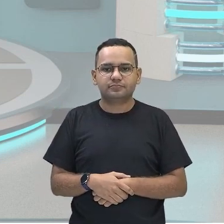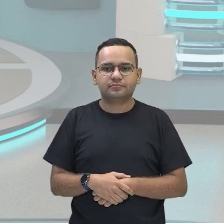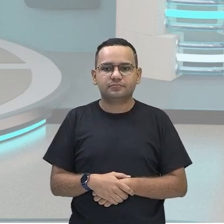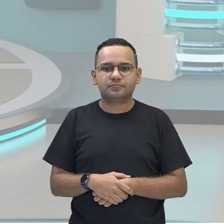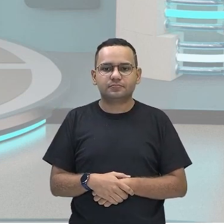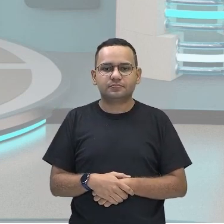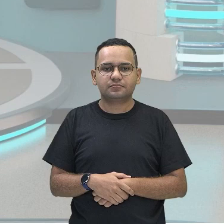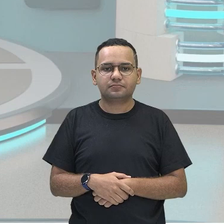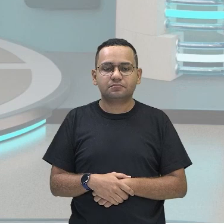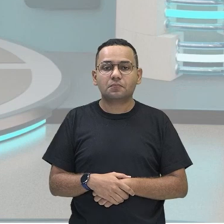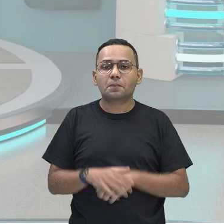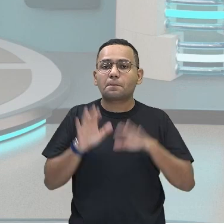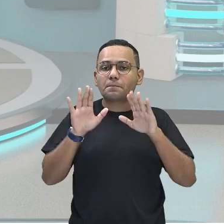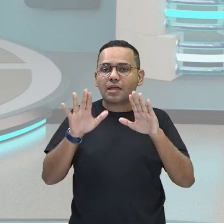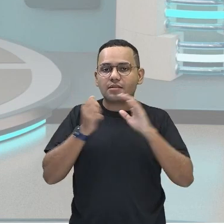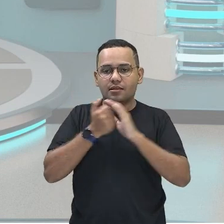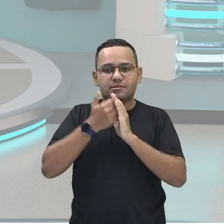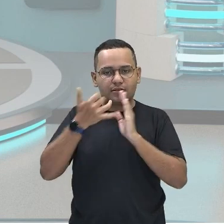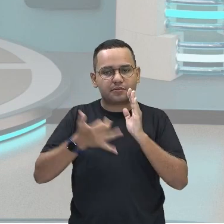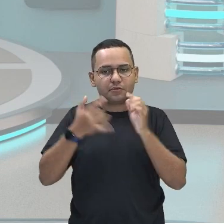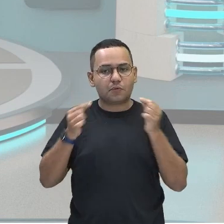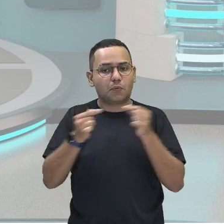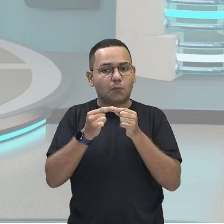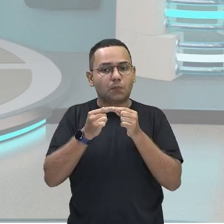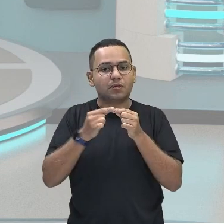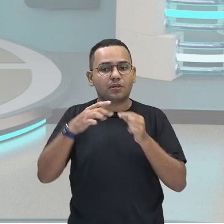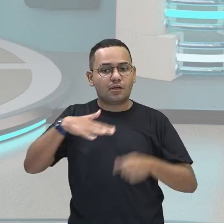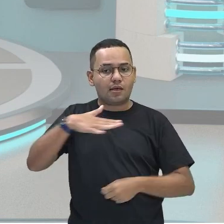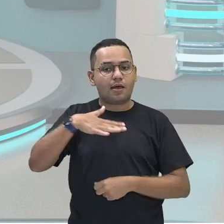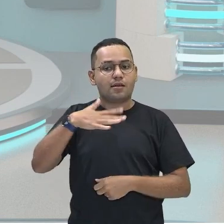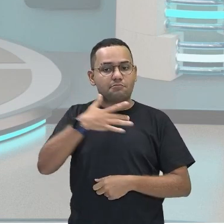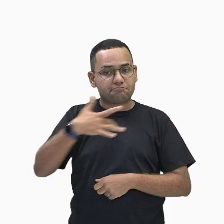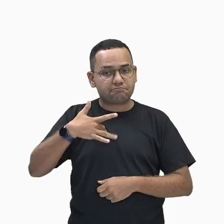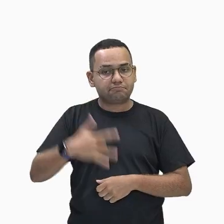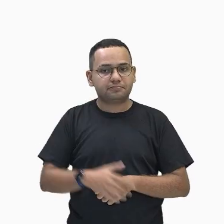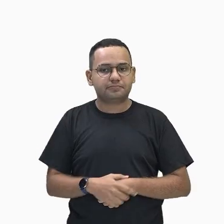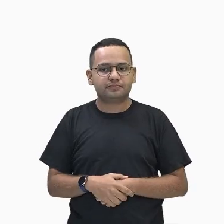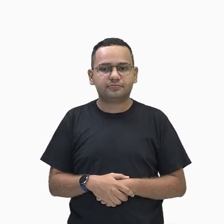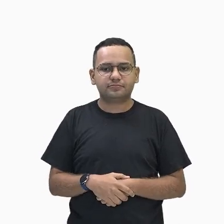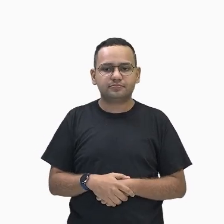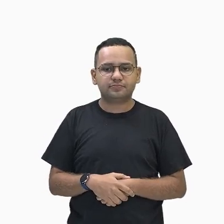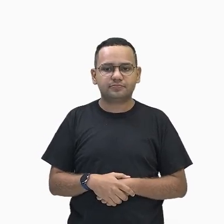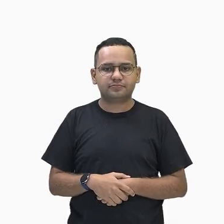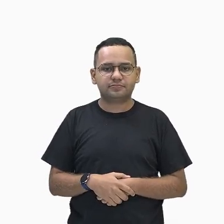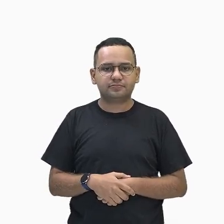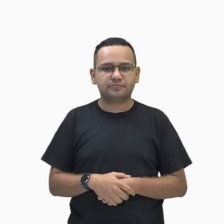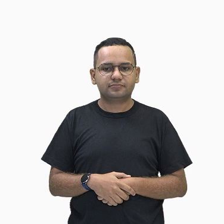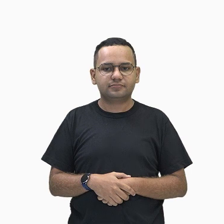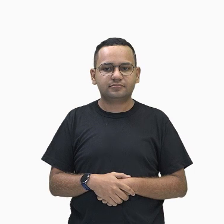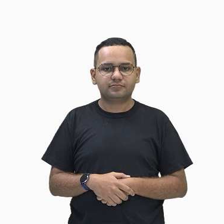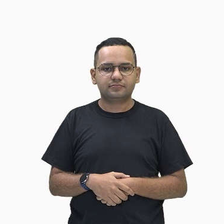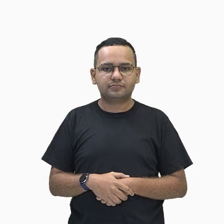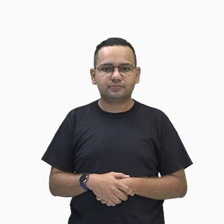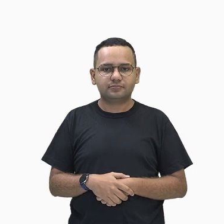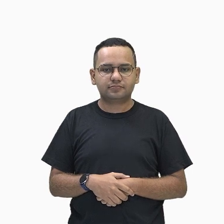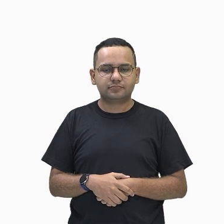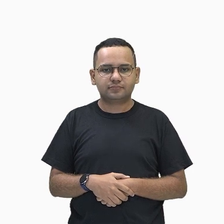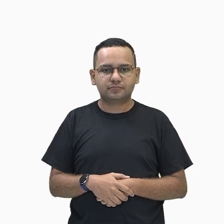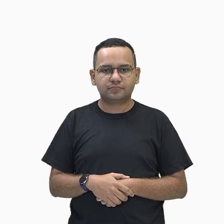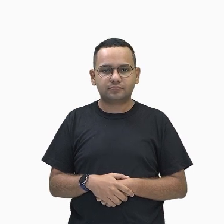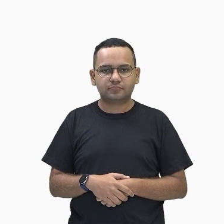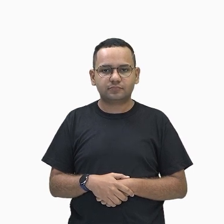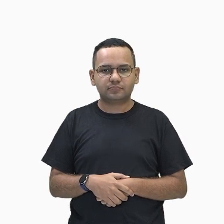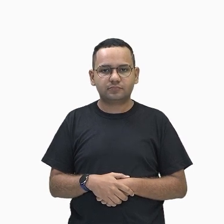importante que a gente precisa olhar é pra saúde mas infelizmente olha só o que a cartela diz para nós geralmente nós nos